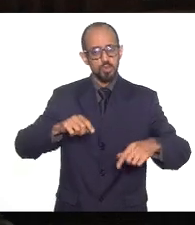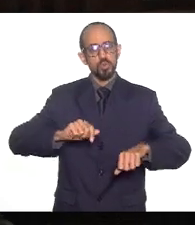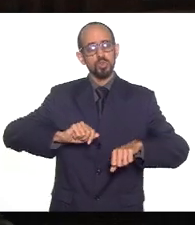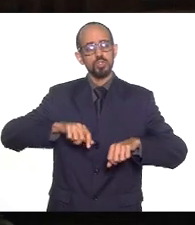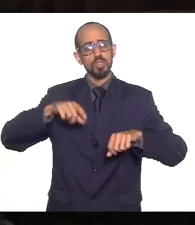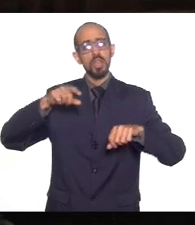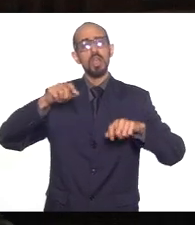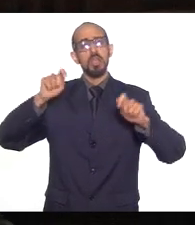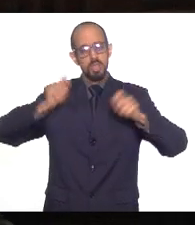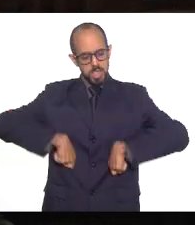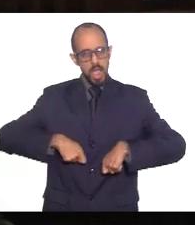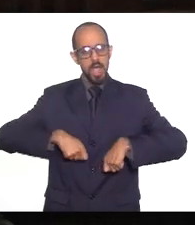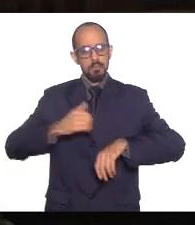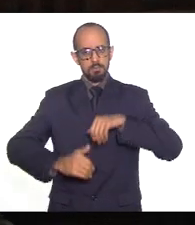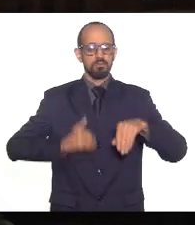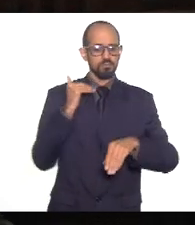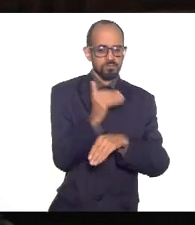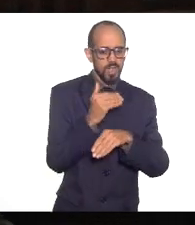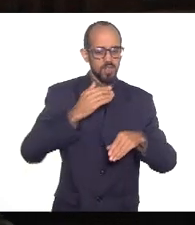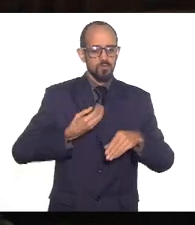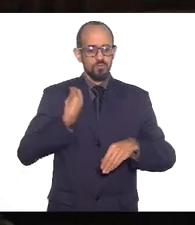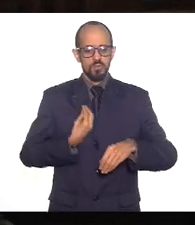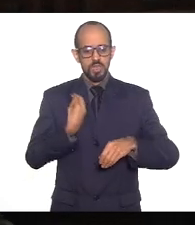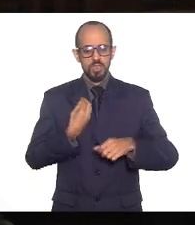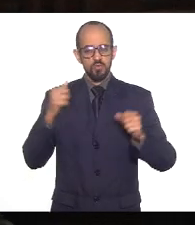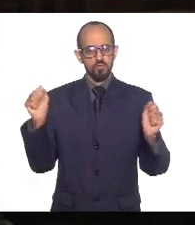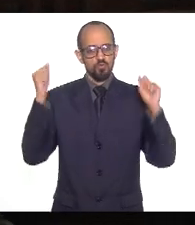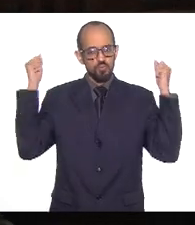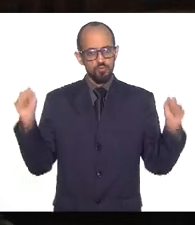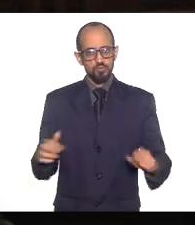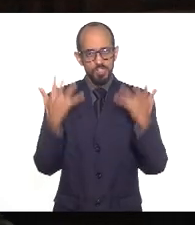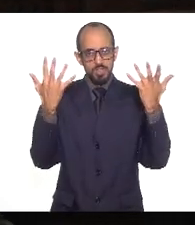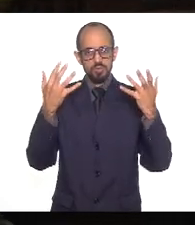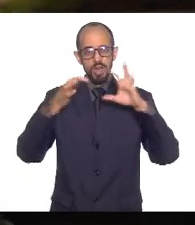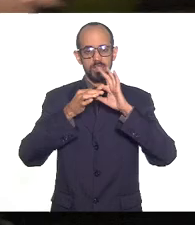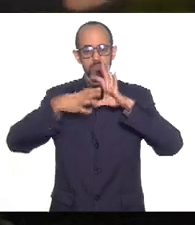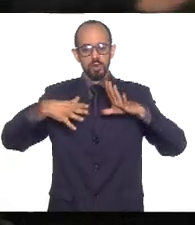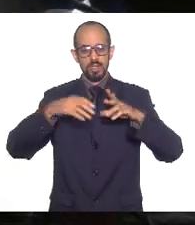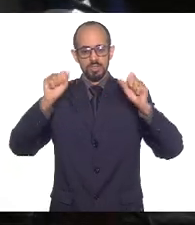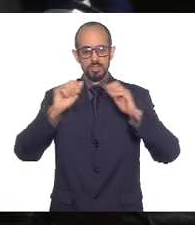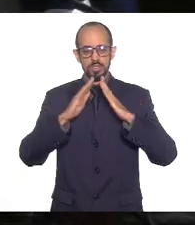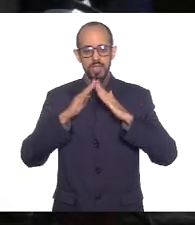todos e viva a democracia fica o Parlamento Fluminense